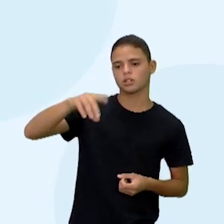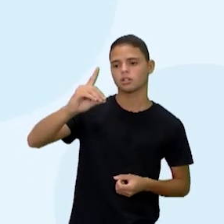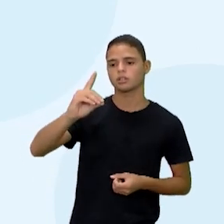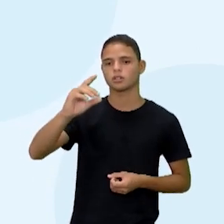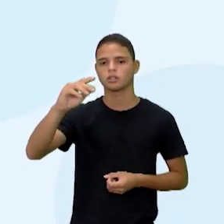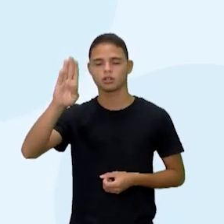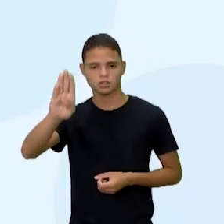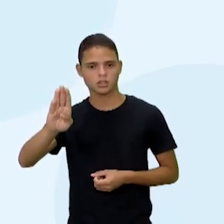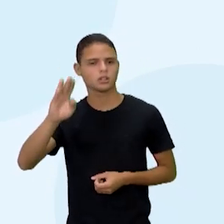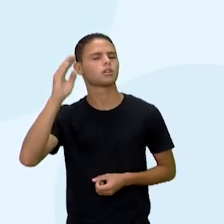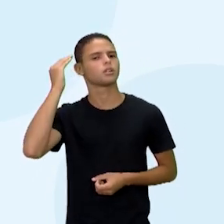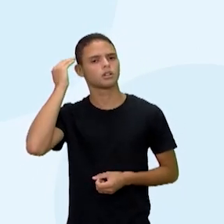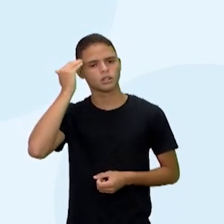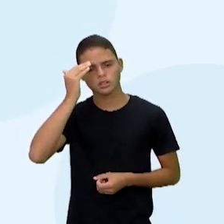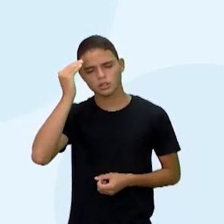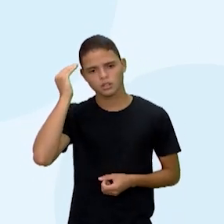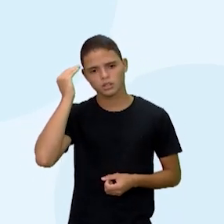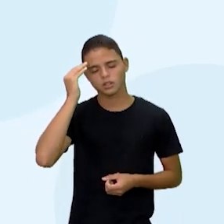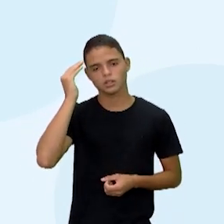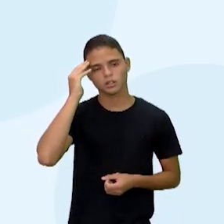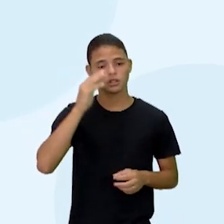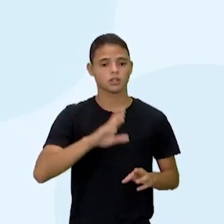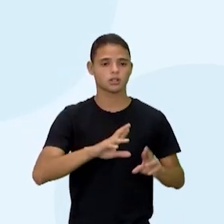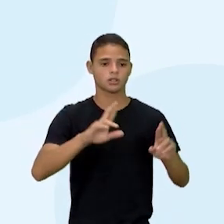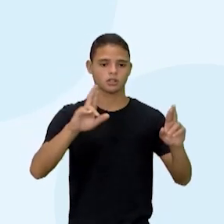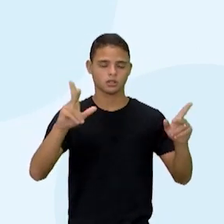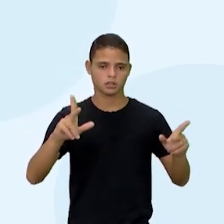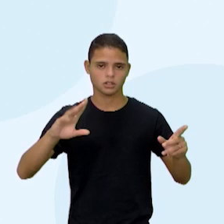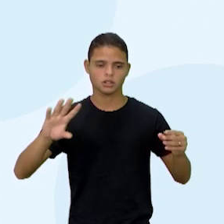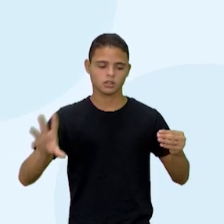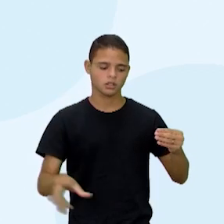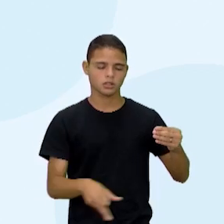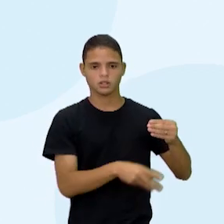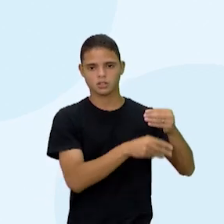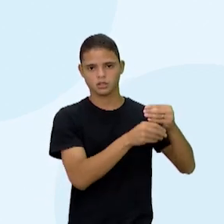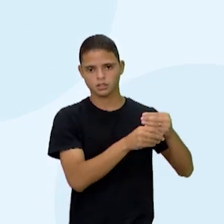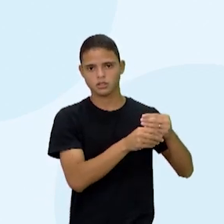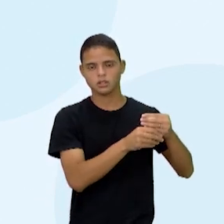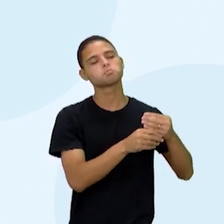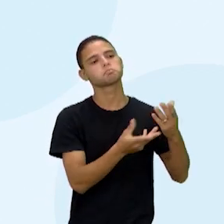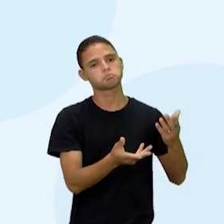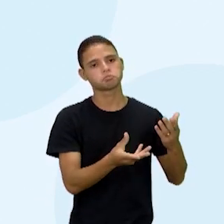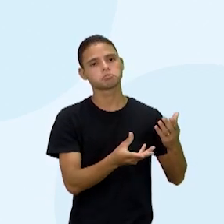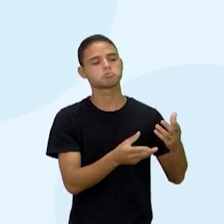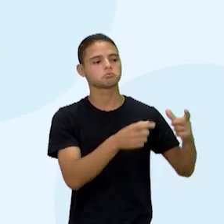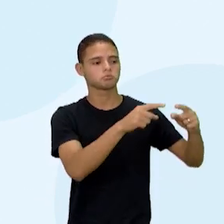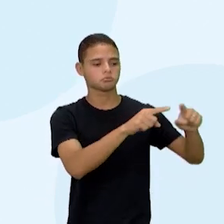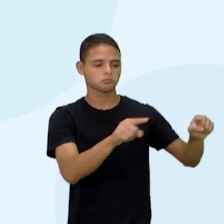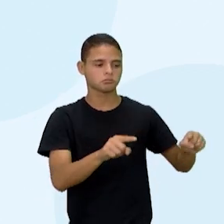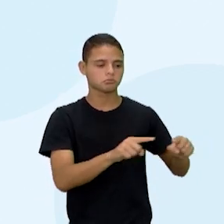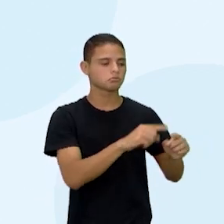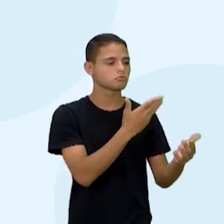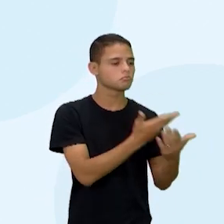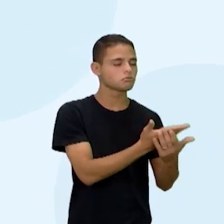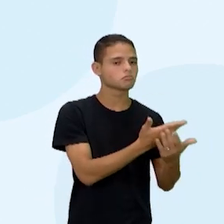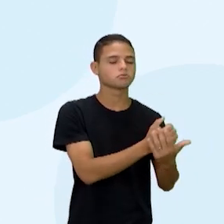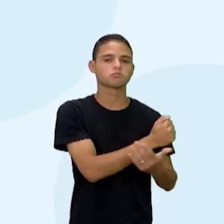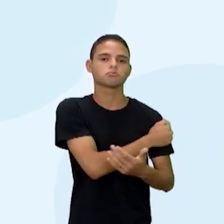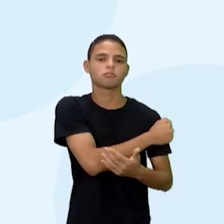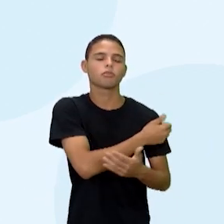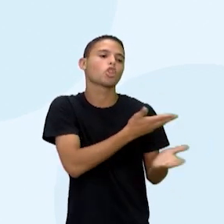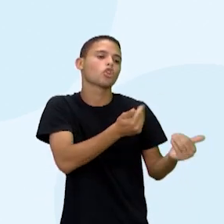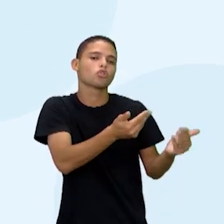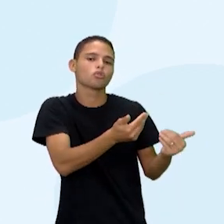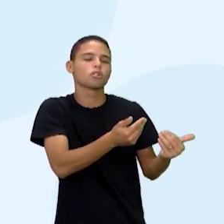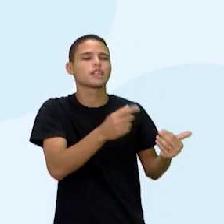entre suplementar e complementar, a gente pensa que o complementar é para a criança que tem dificuldade, deficiência, a gente precisa complementar para que